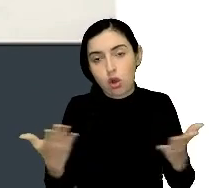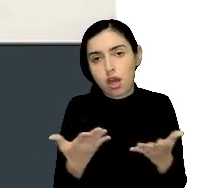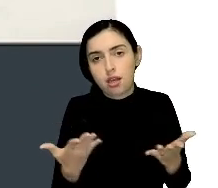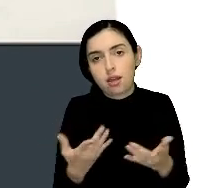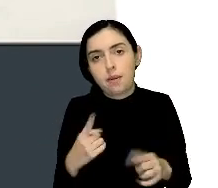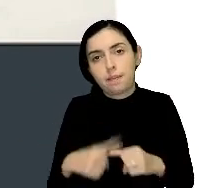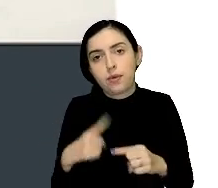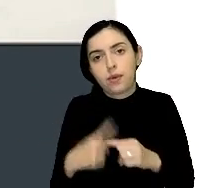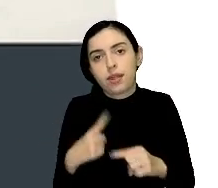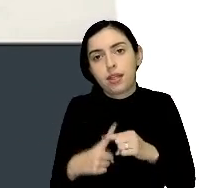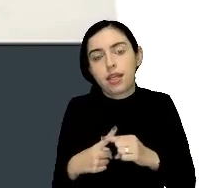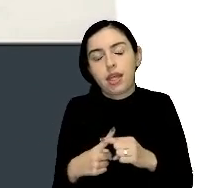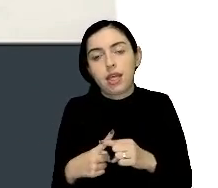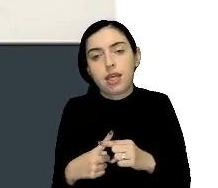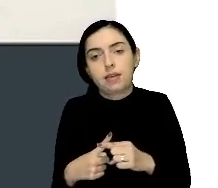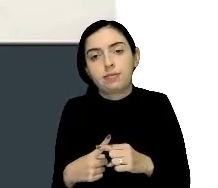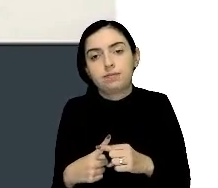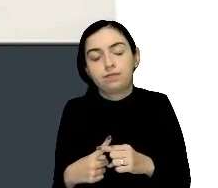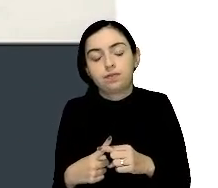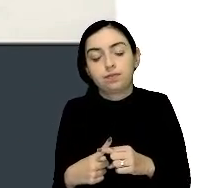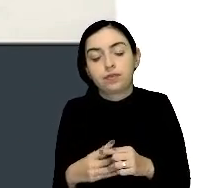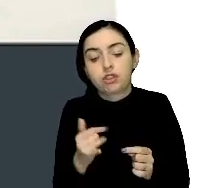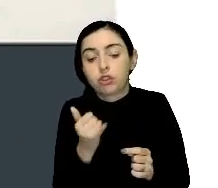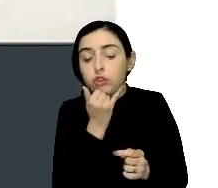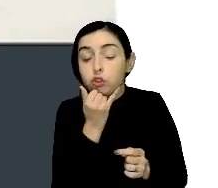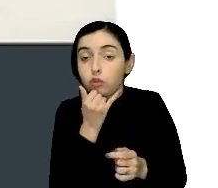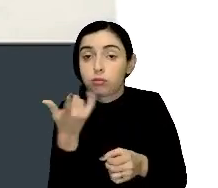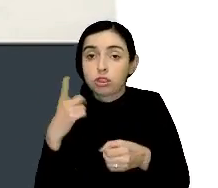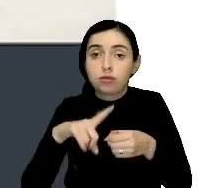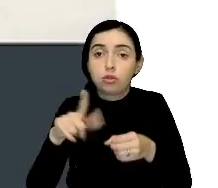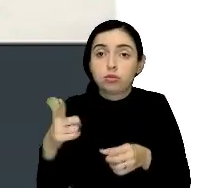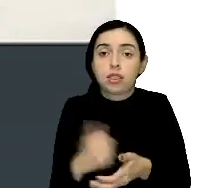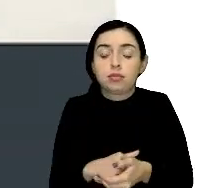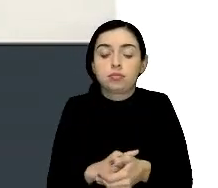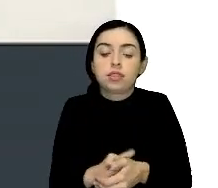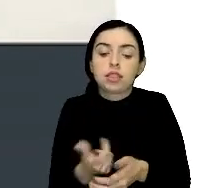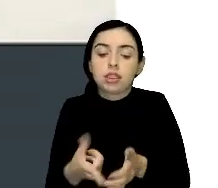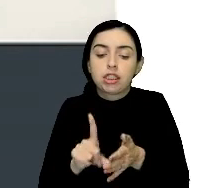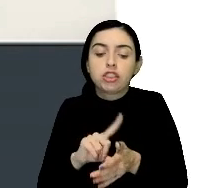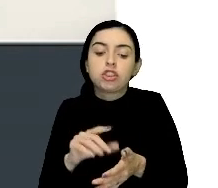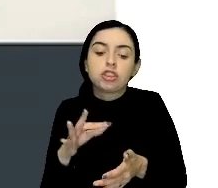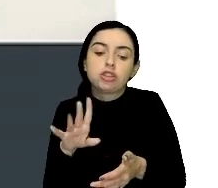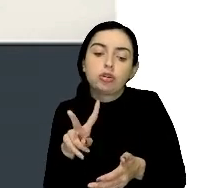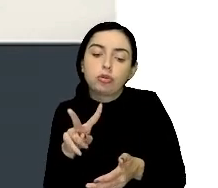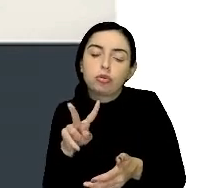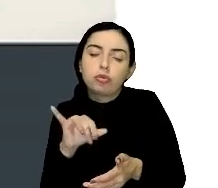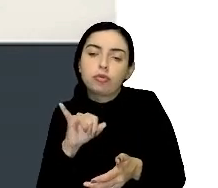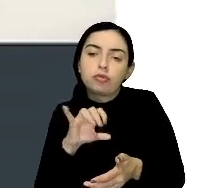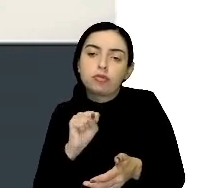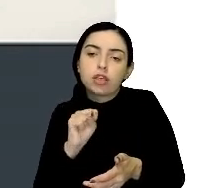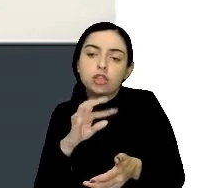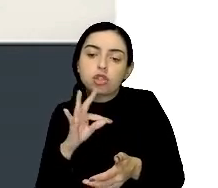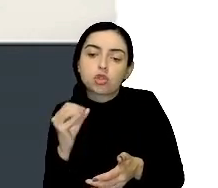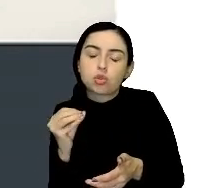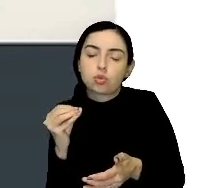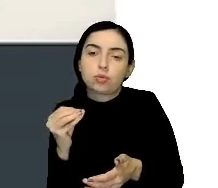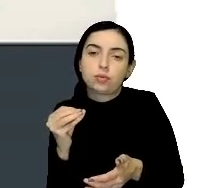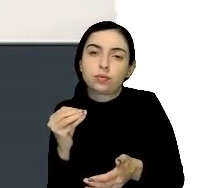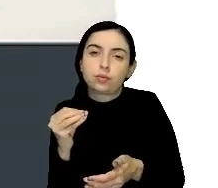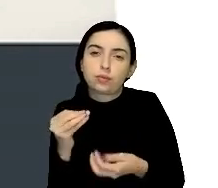vocês me perdoem se repetir. Antes a gente tinha o visto. O visto